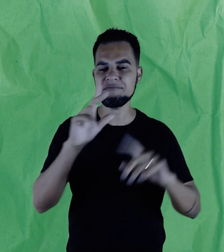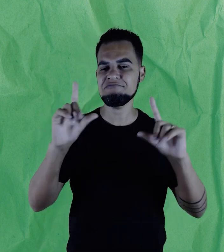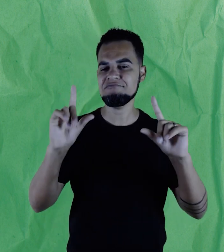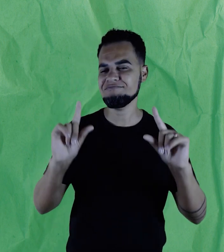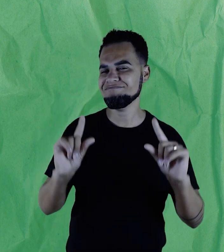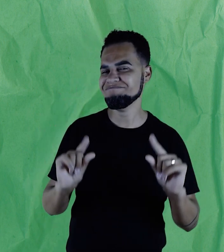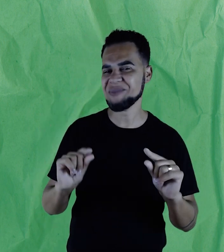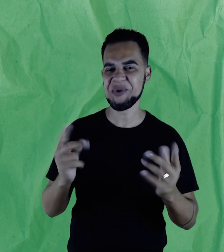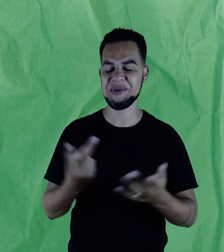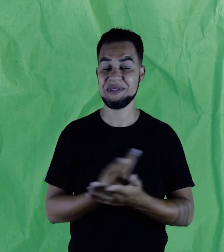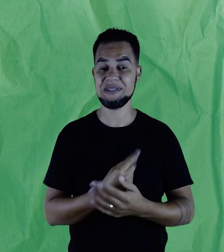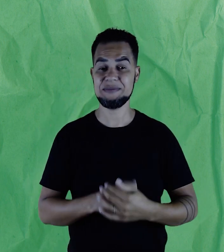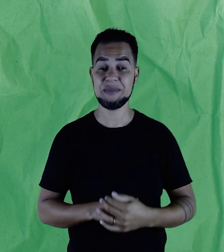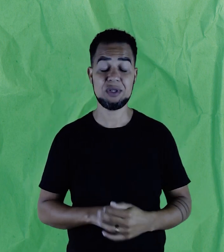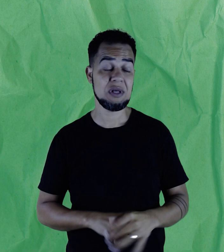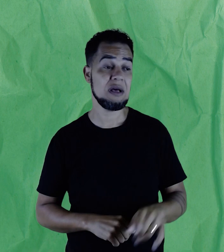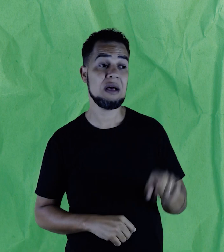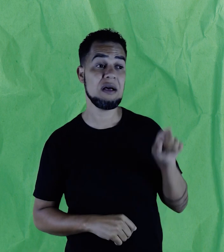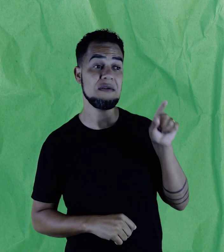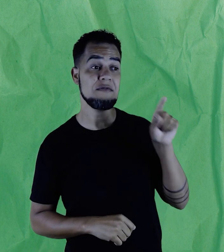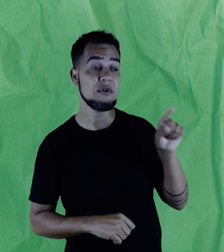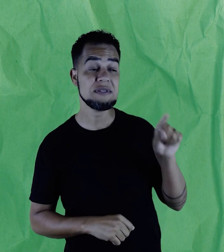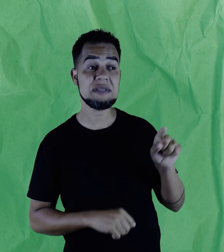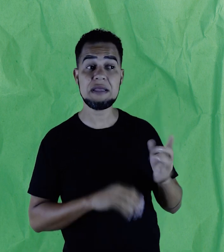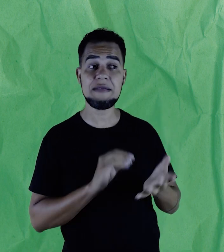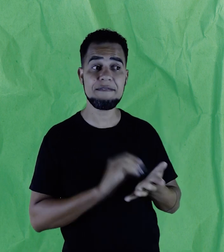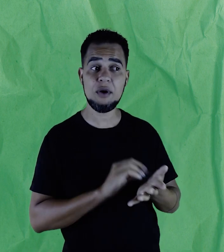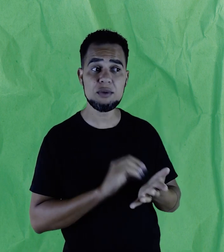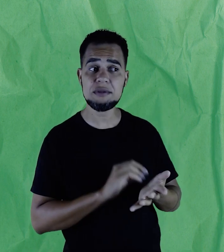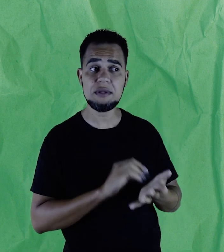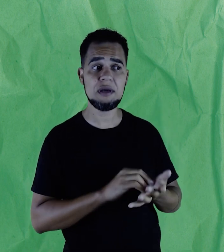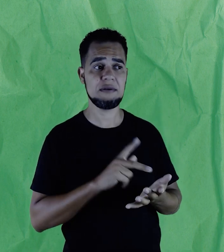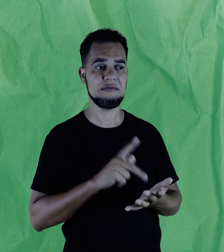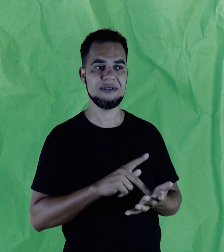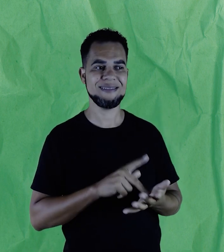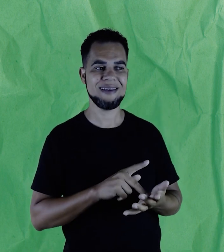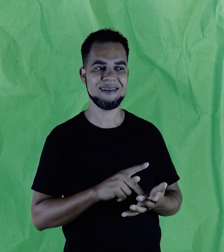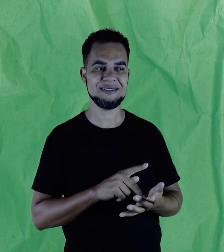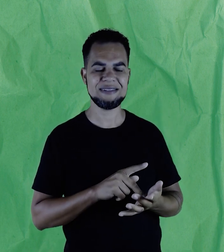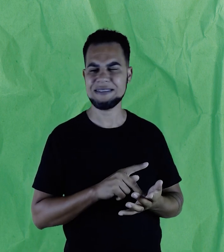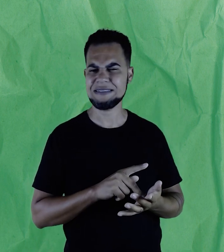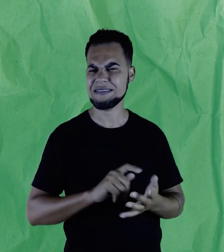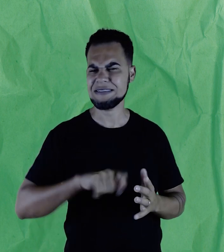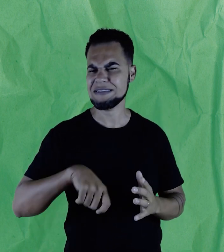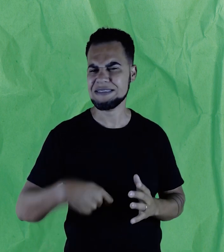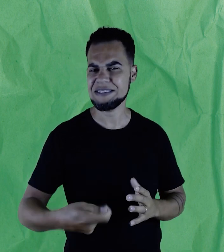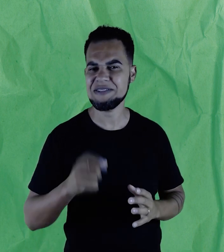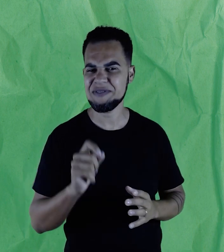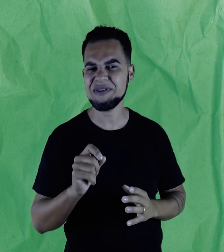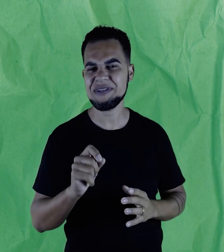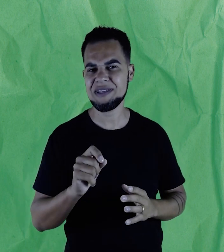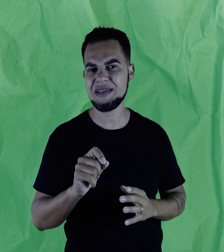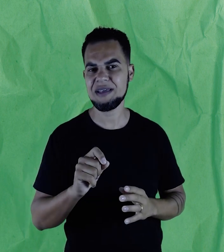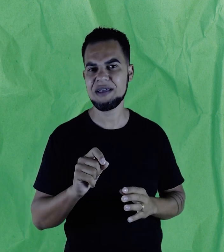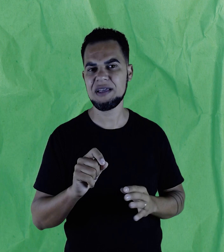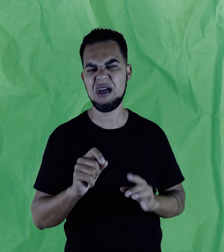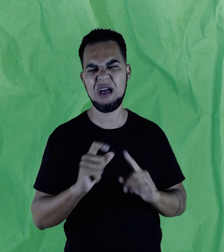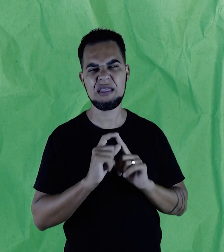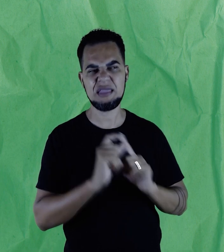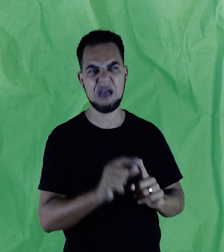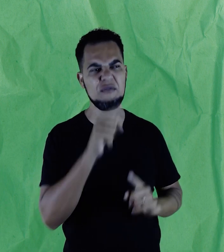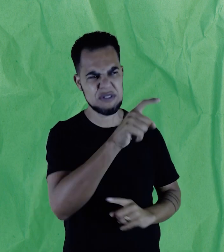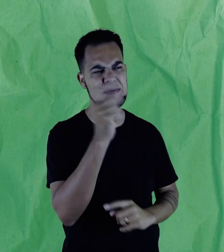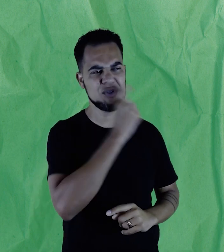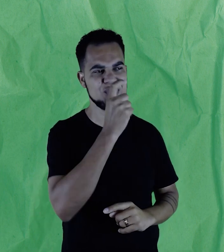situação é muito comum. Ah, você está faltando com a verdade. É muito mais, digamos assim, menos agressivo do que você falar,